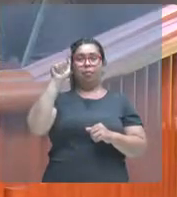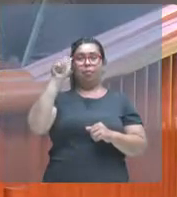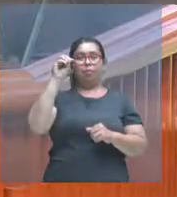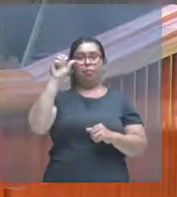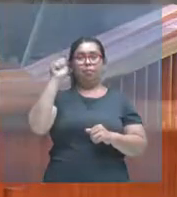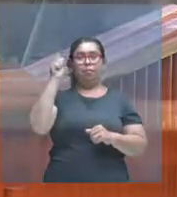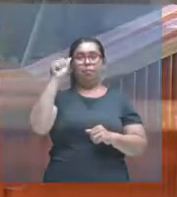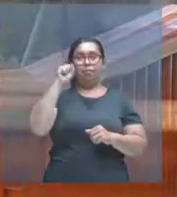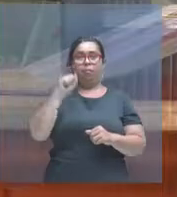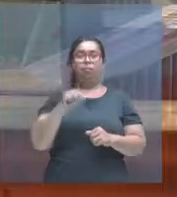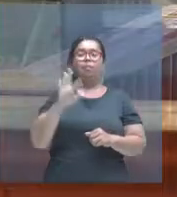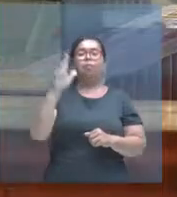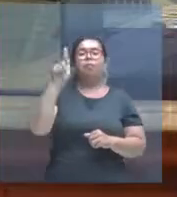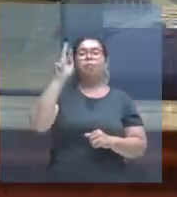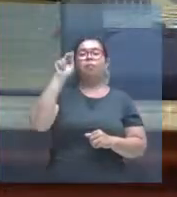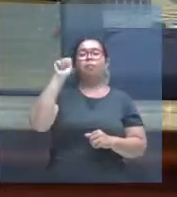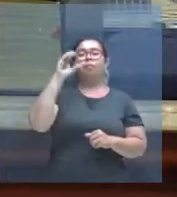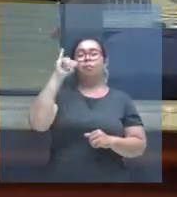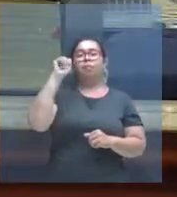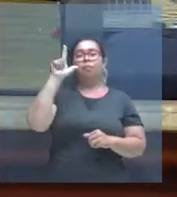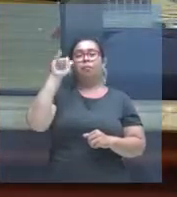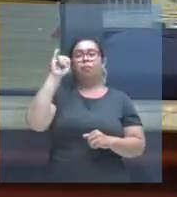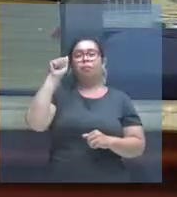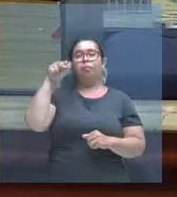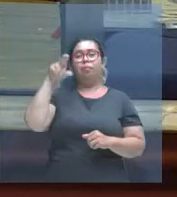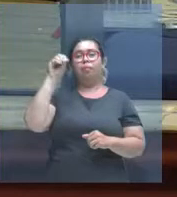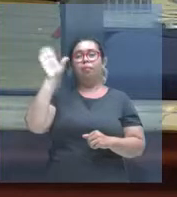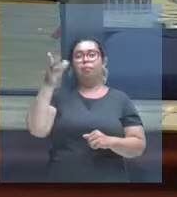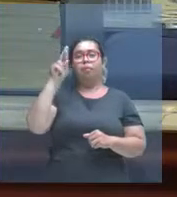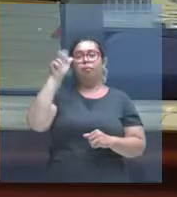Graciliano Ramos, abre aspas: